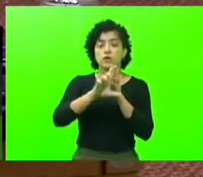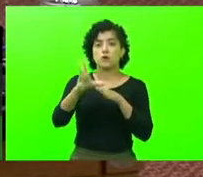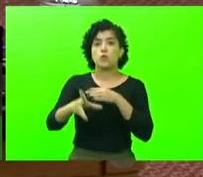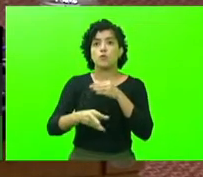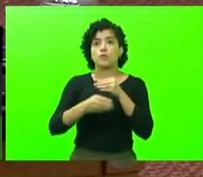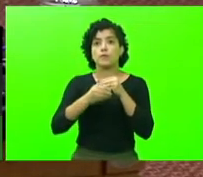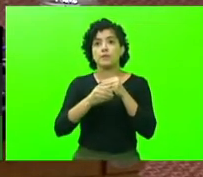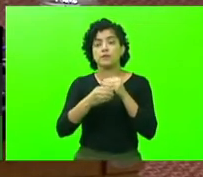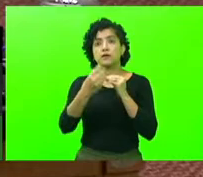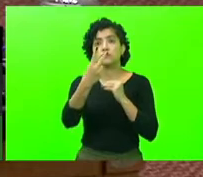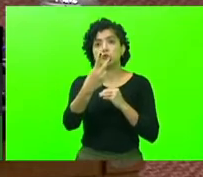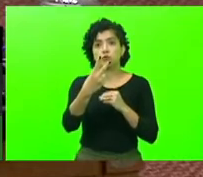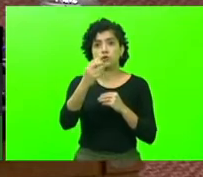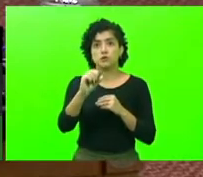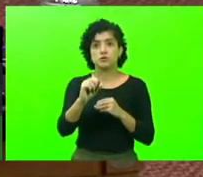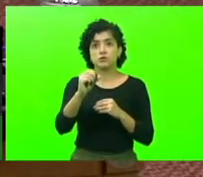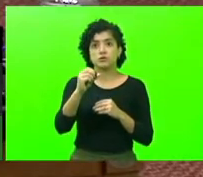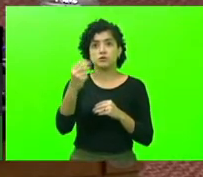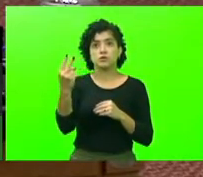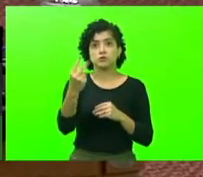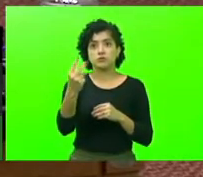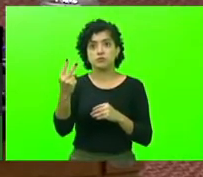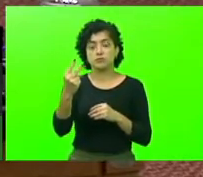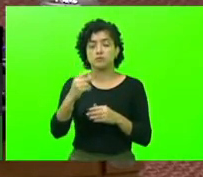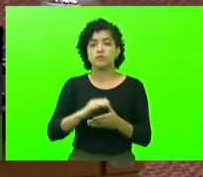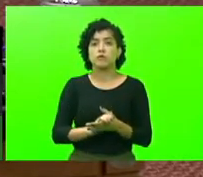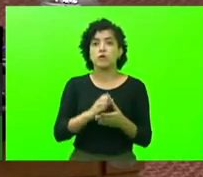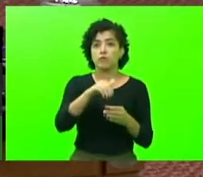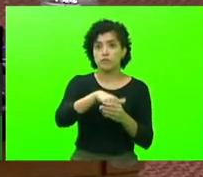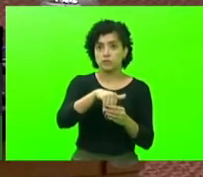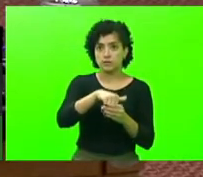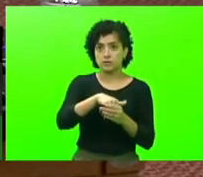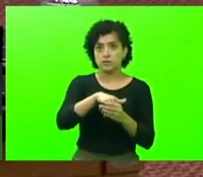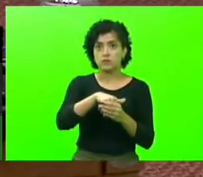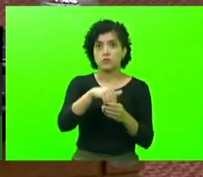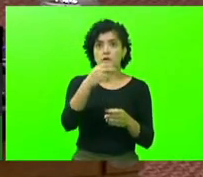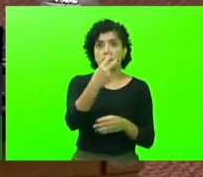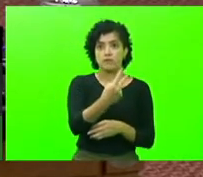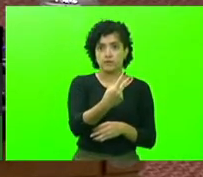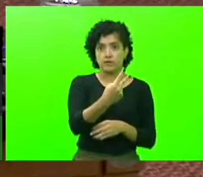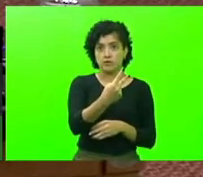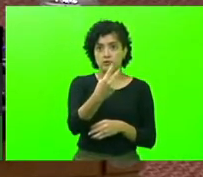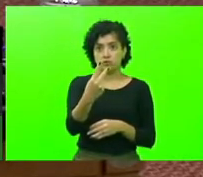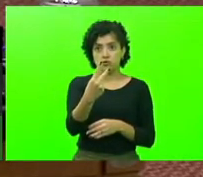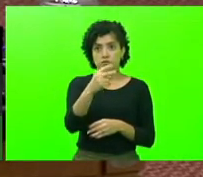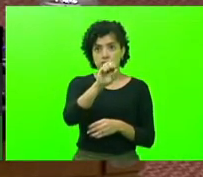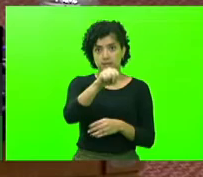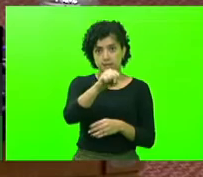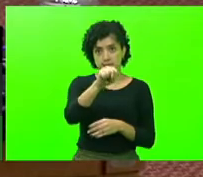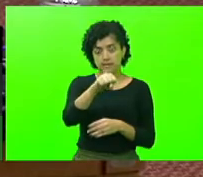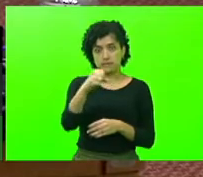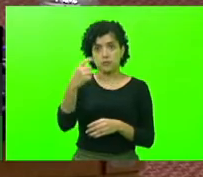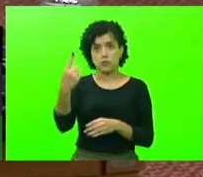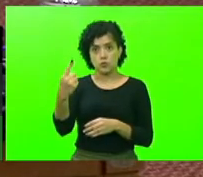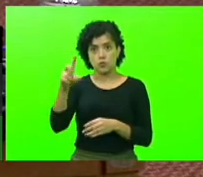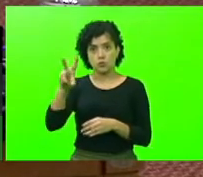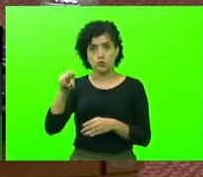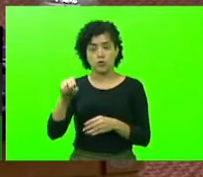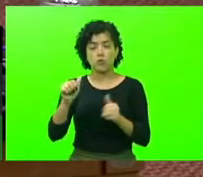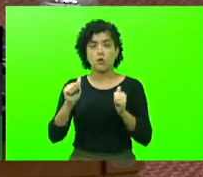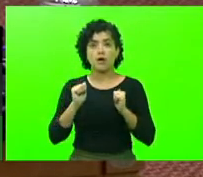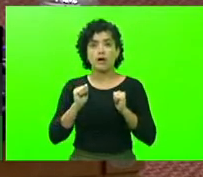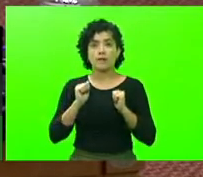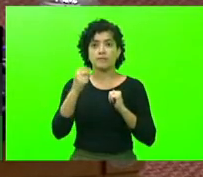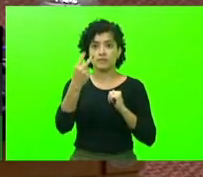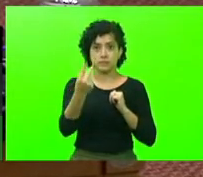complementar 2/2022 com a seguinte votação: 22 votos sim, 1 voto não e